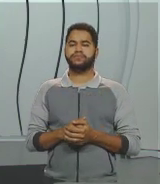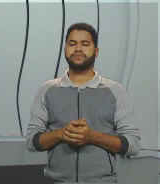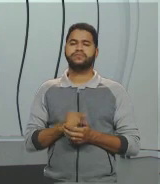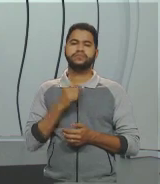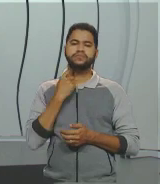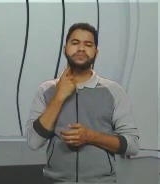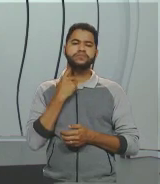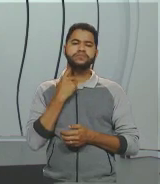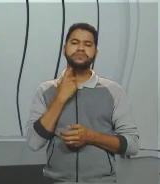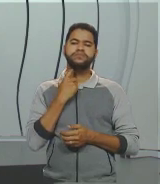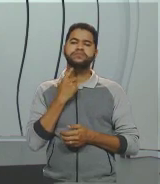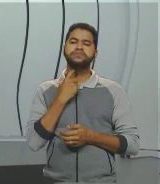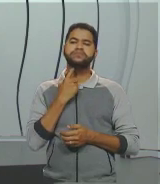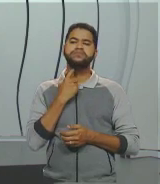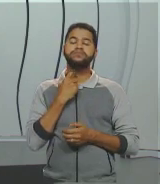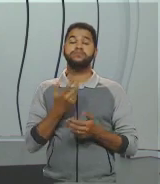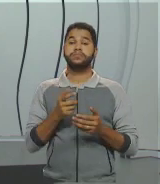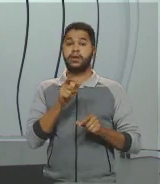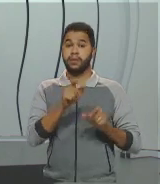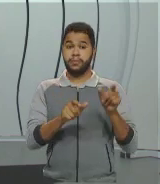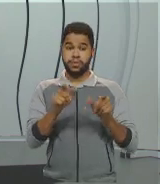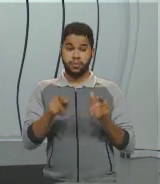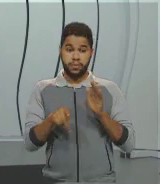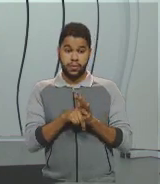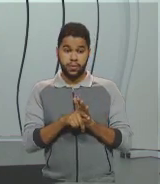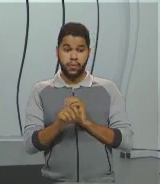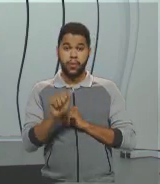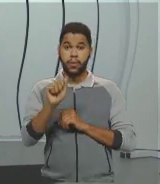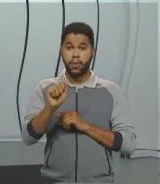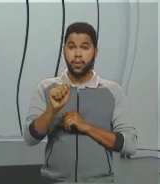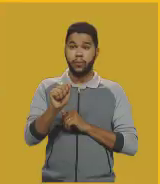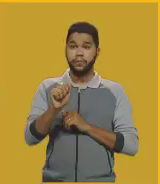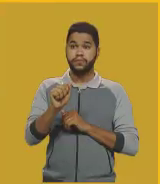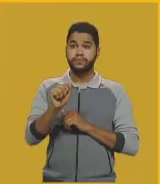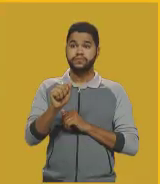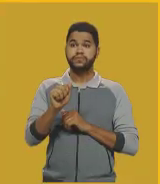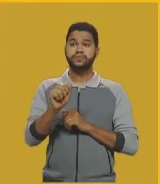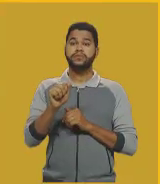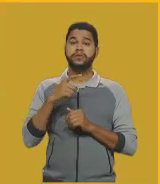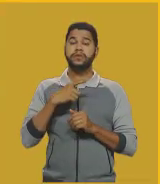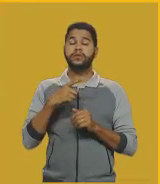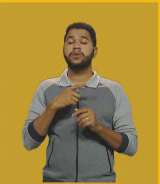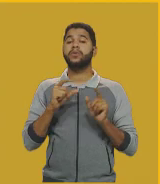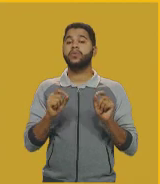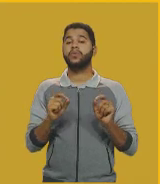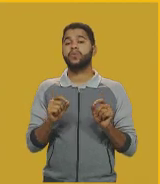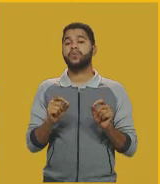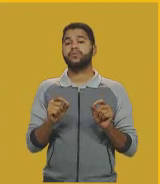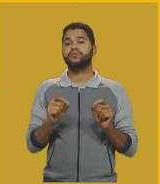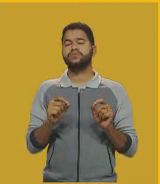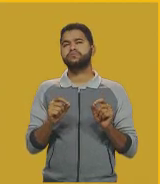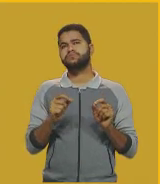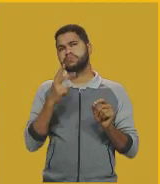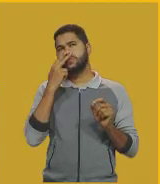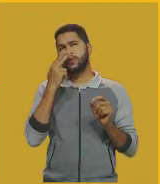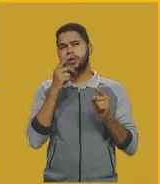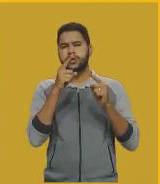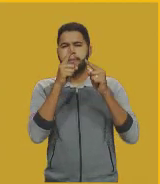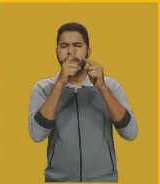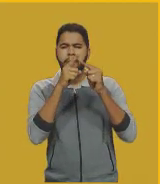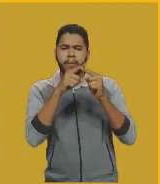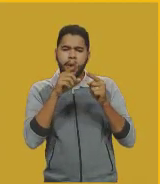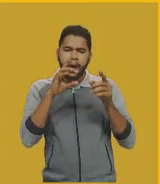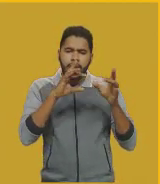seja, a pessoa vai vir tocar no ponto A. Quando ela toca no ponto A, a gente vai ter uma espécie de um circuito,